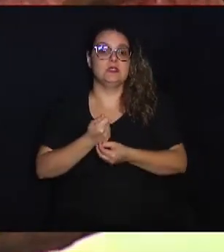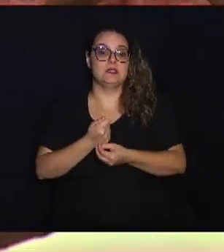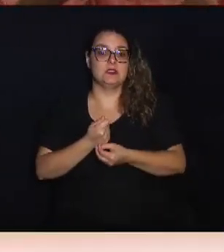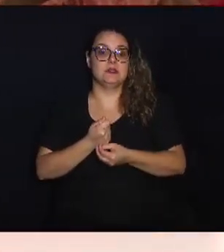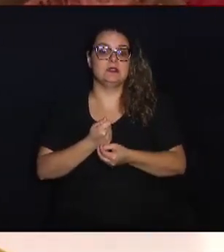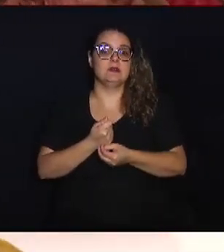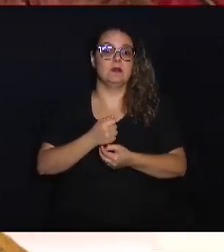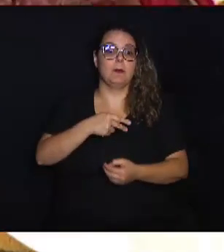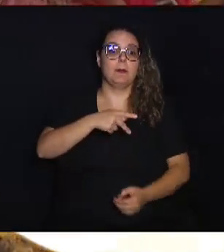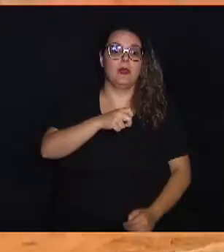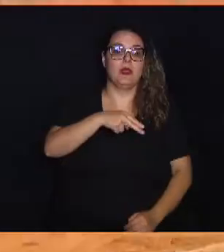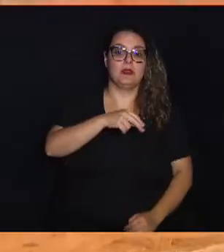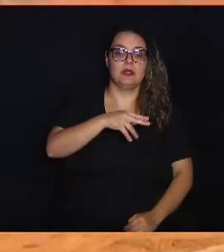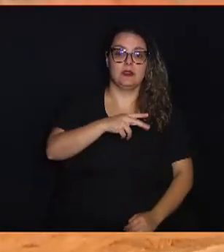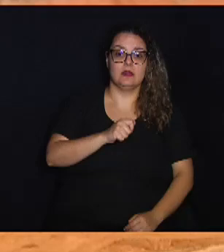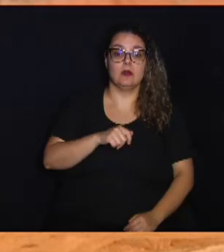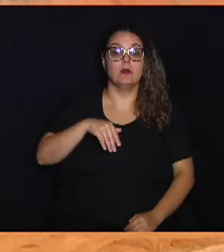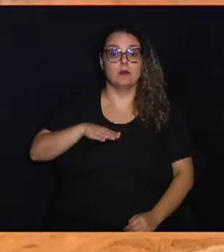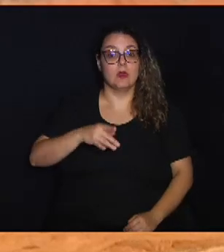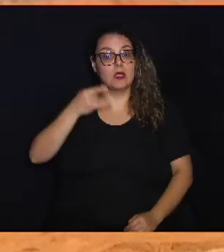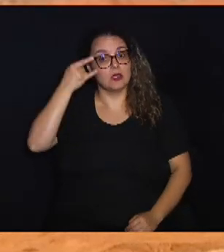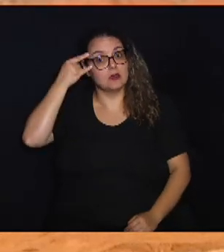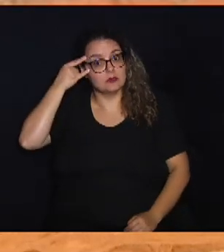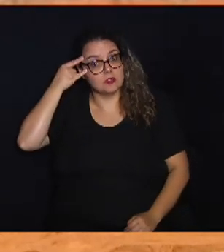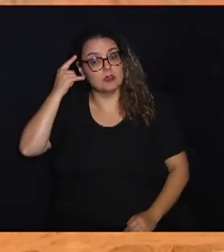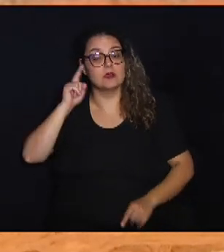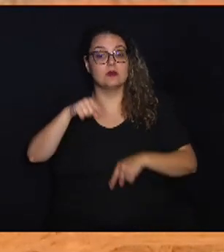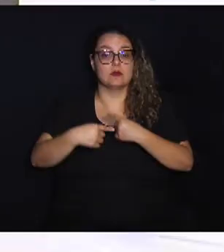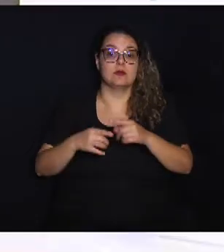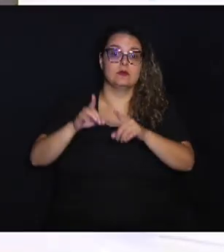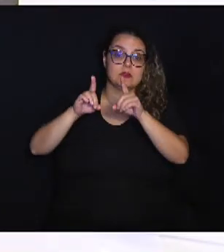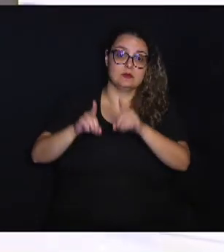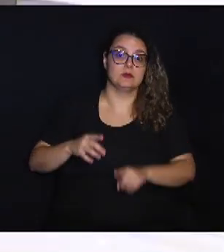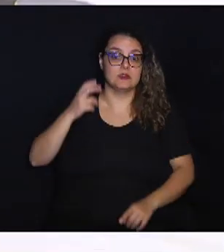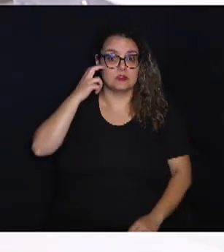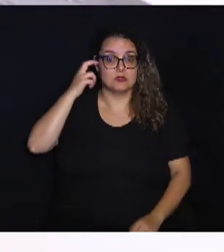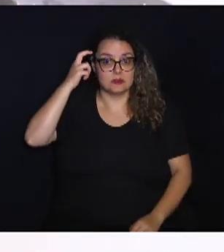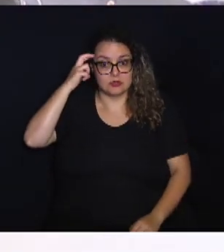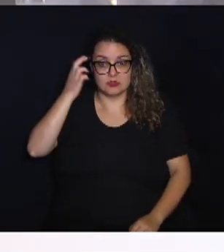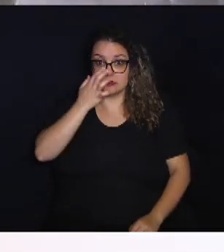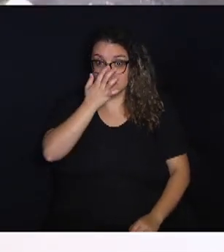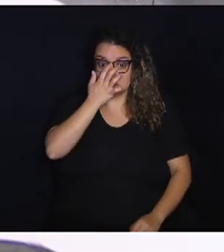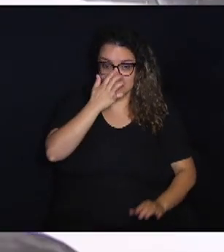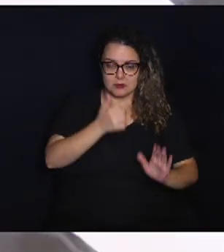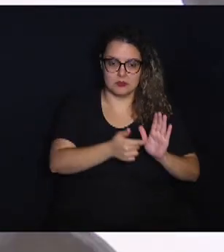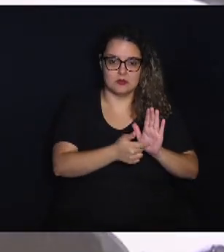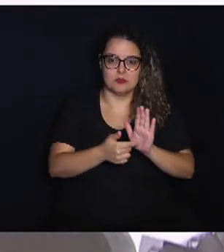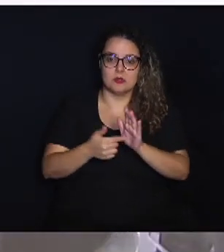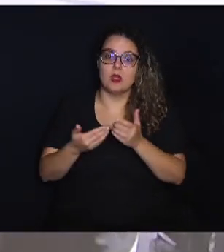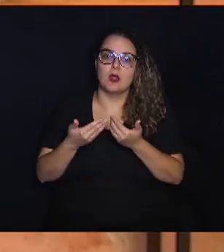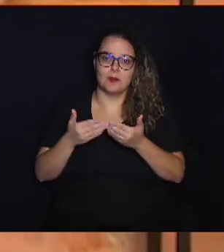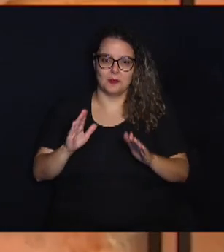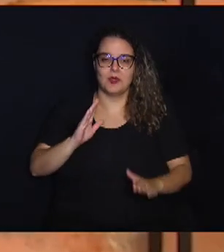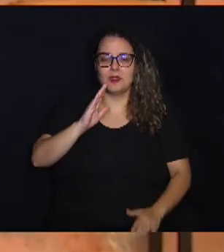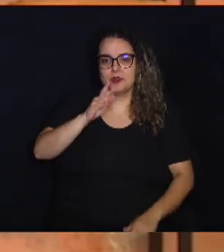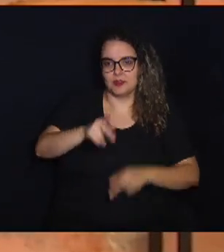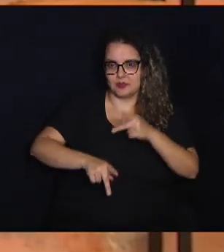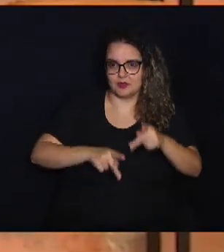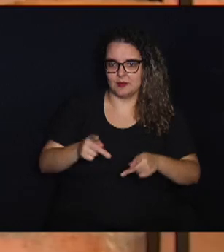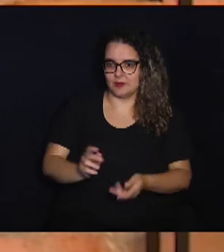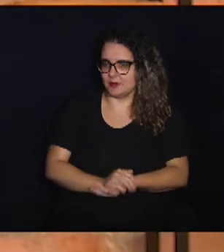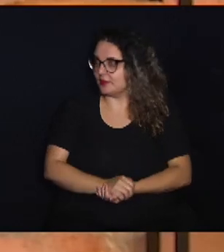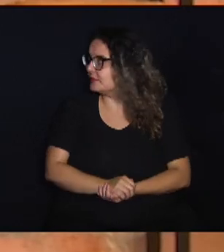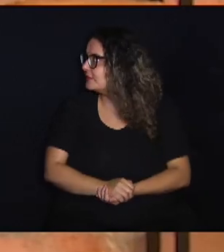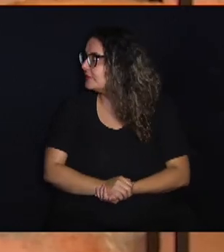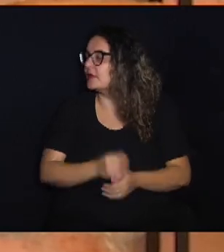de 60 artistas com síndrome de Down e deficiência intelectual. A exibição é aberta ao público. A mostra